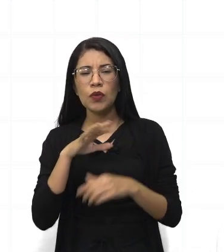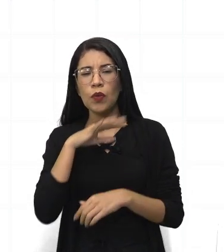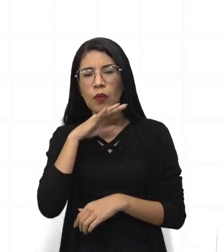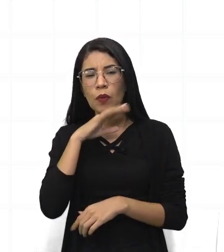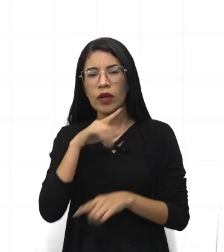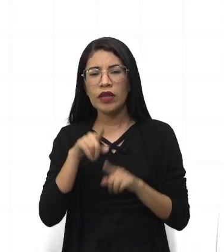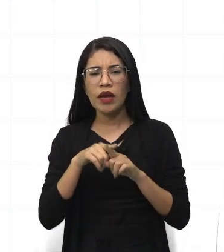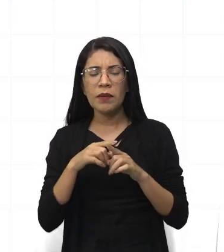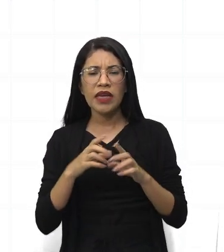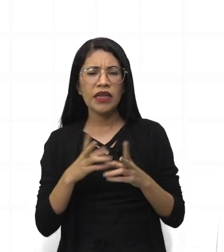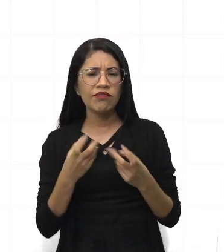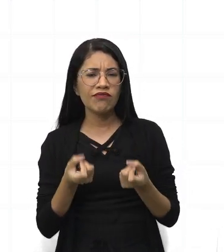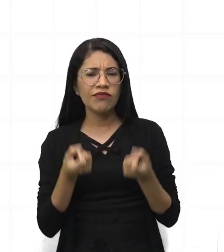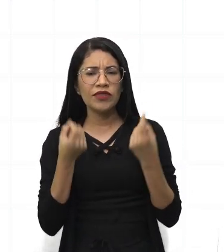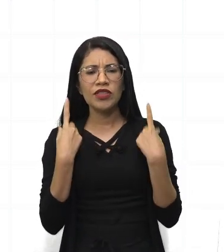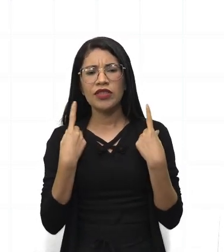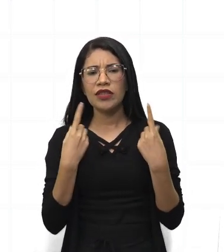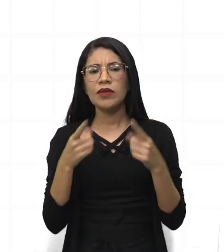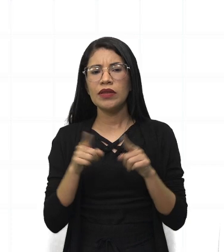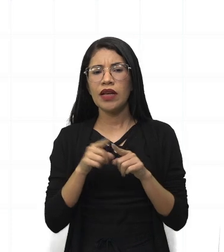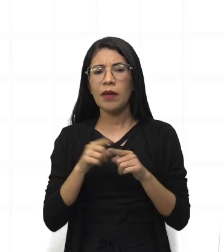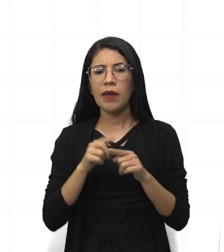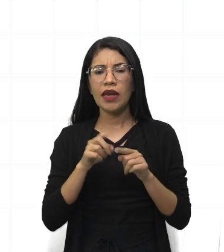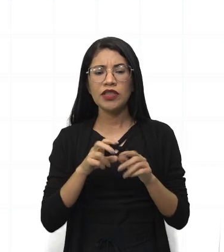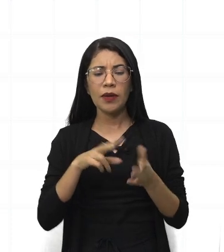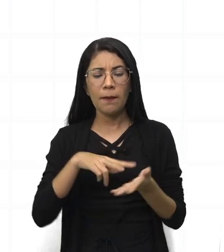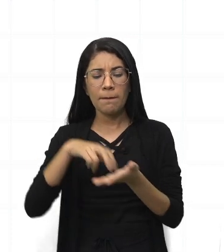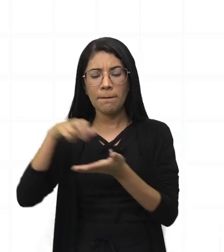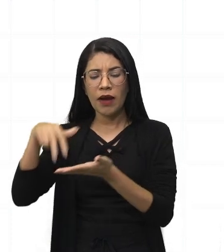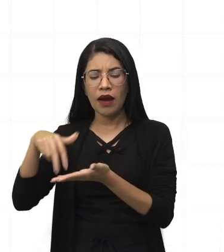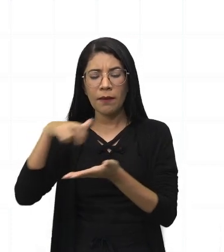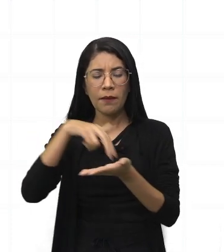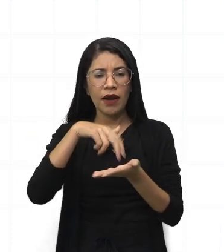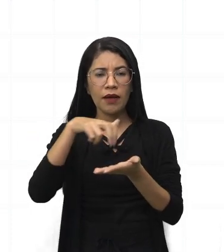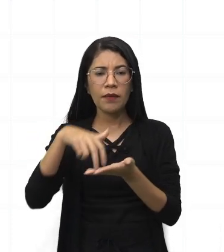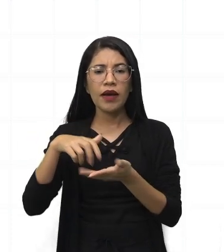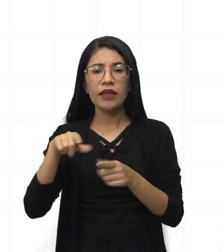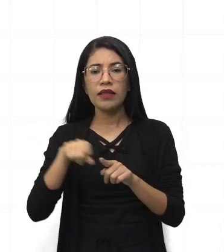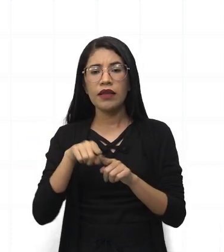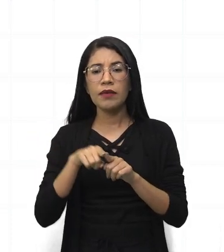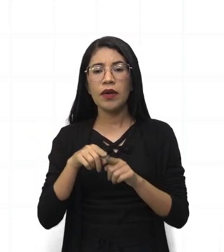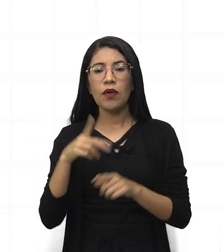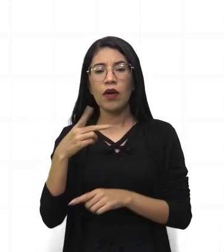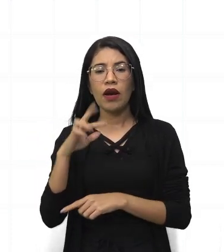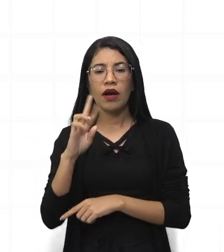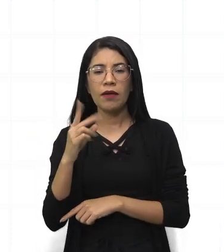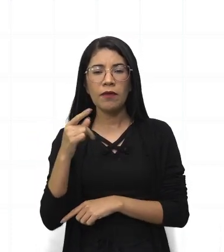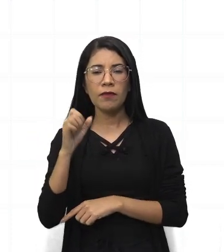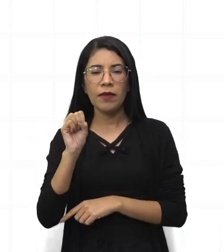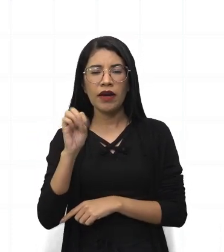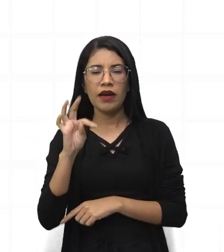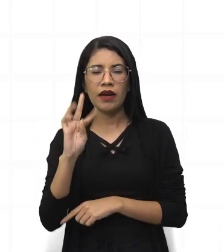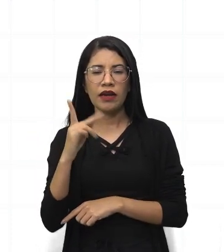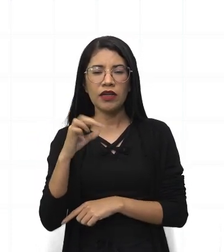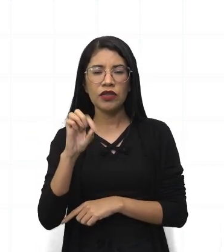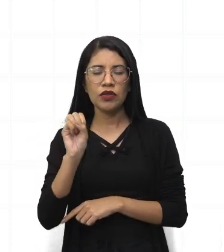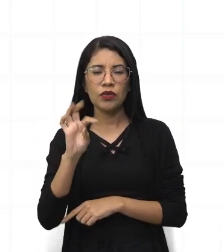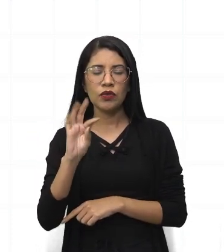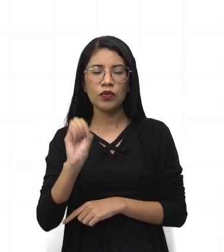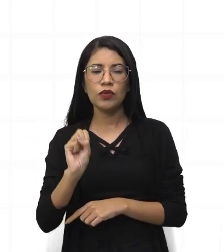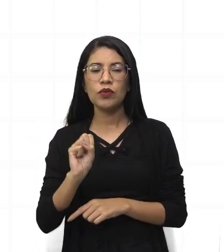e jeito esquisitão de pular de galho em galho, o Ranfastos toco não